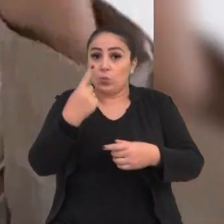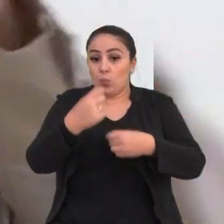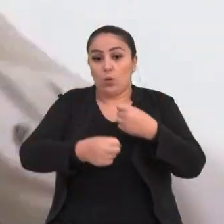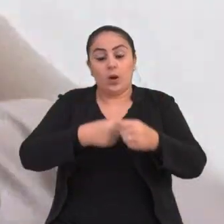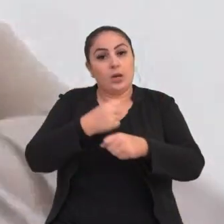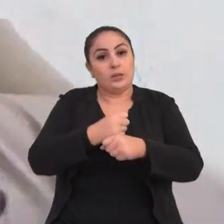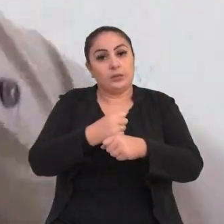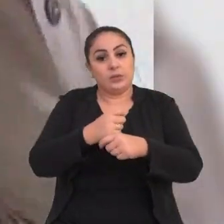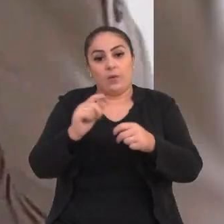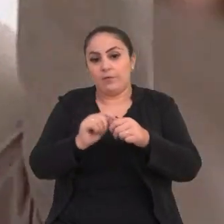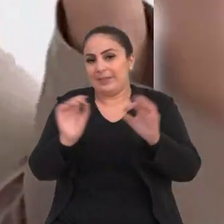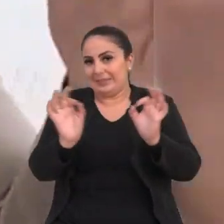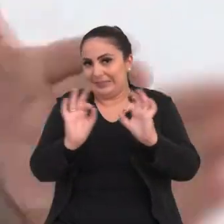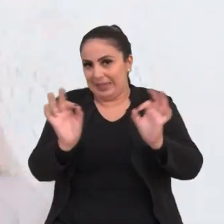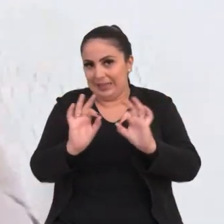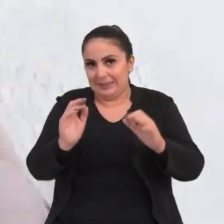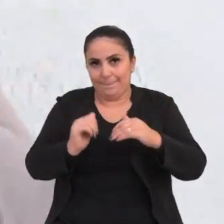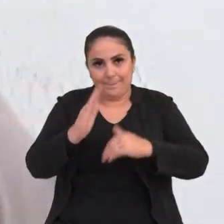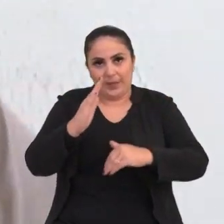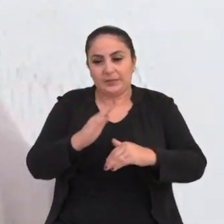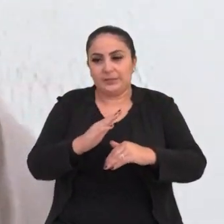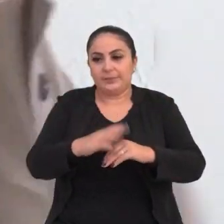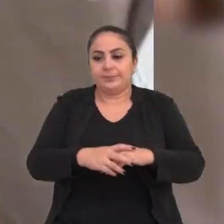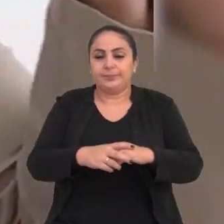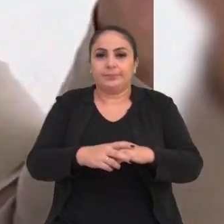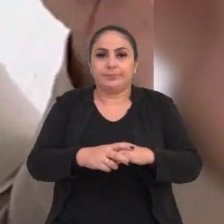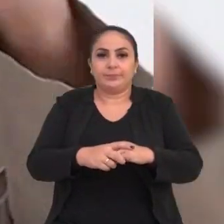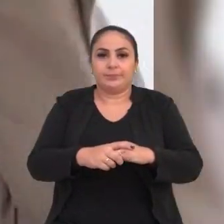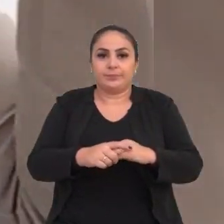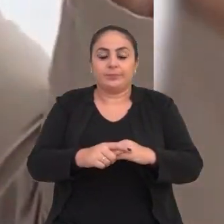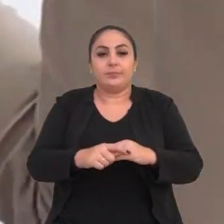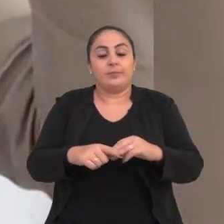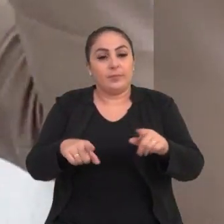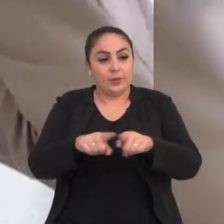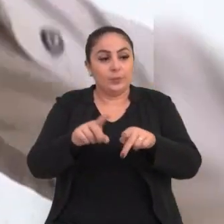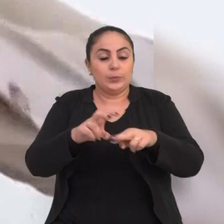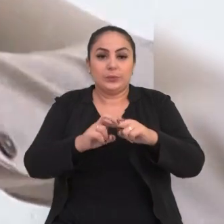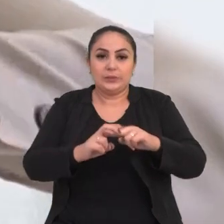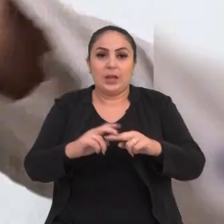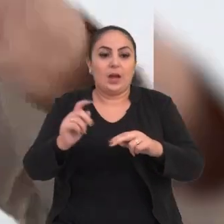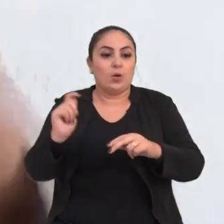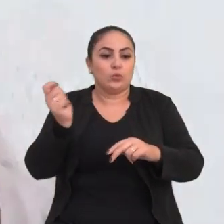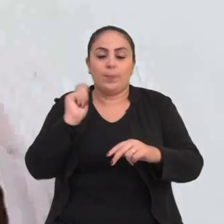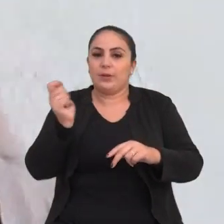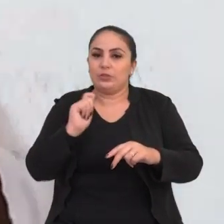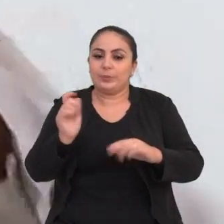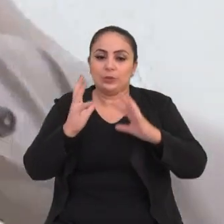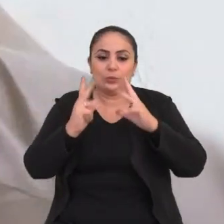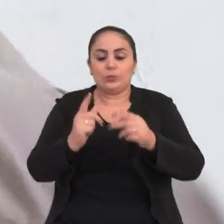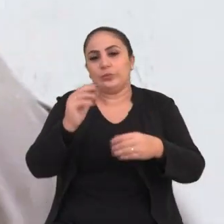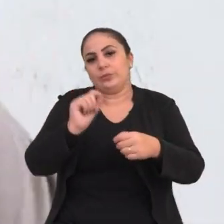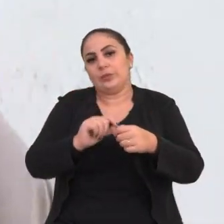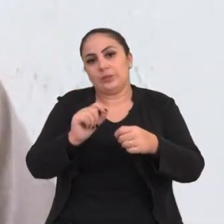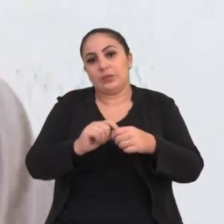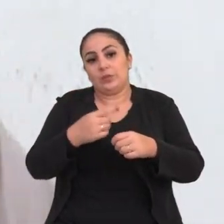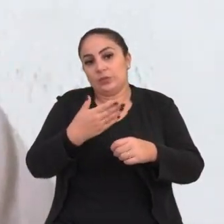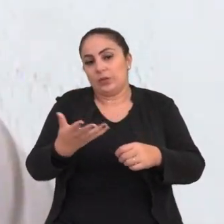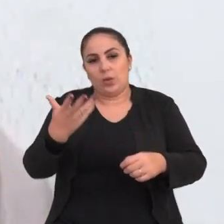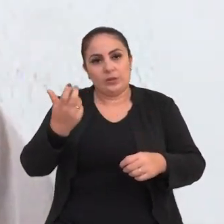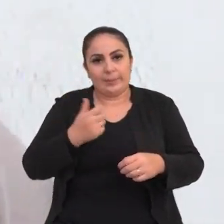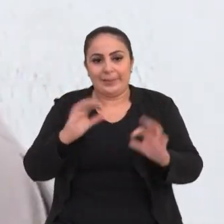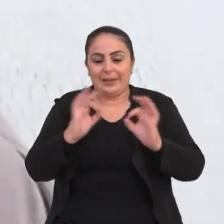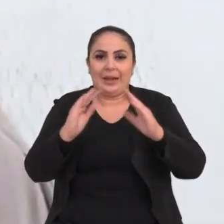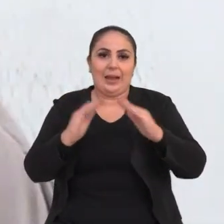1 ano ele não cometeu, né, tem um prontuário e tal, teria que ser automaticamente, e você